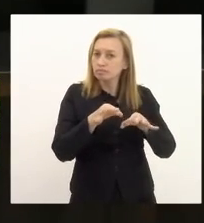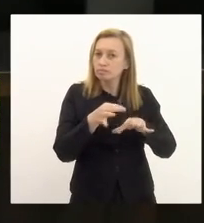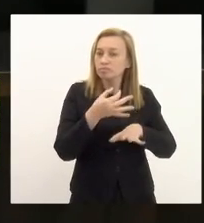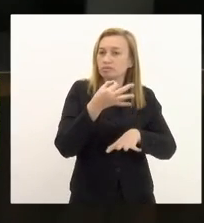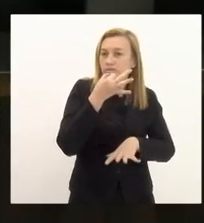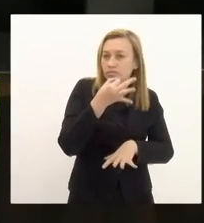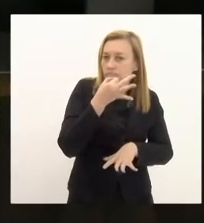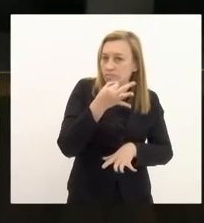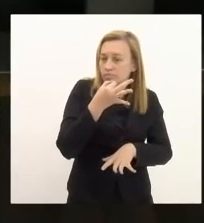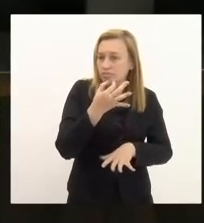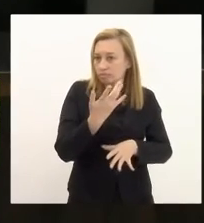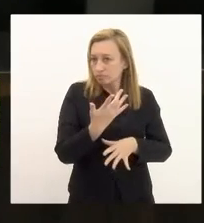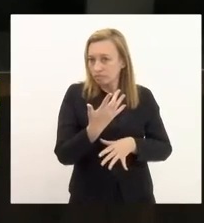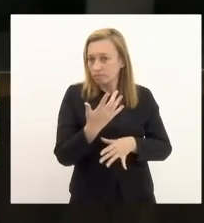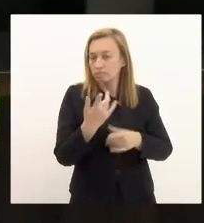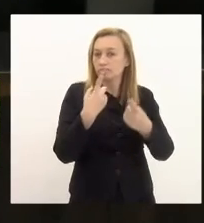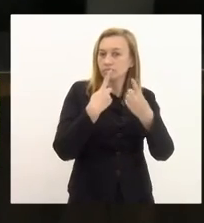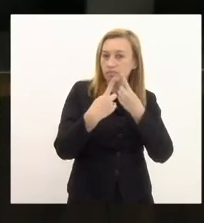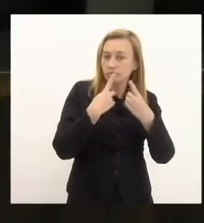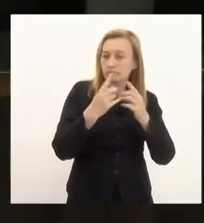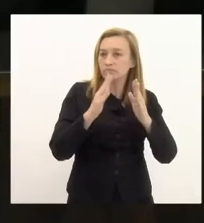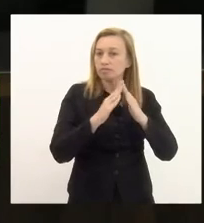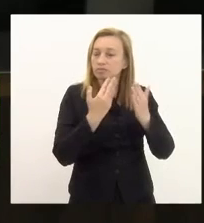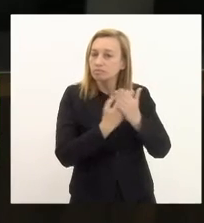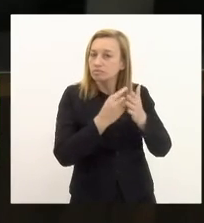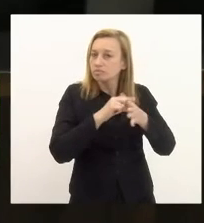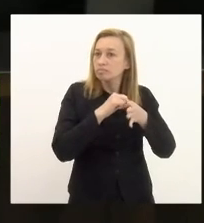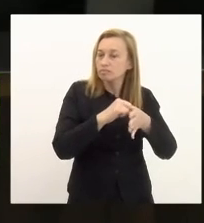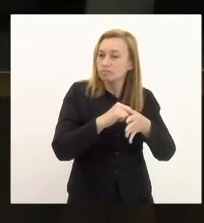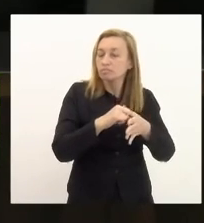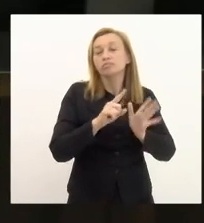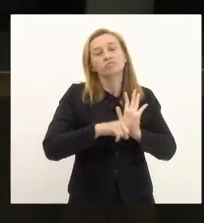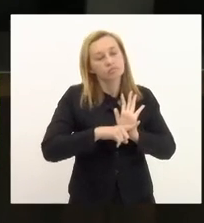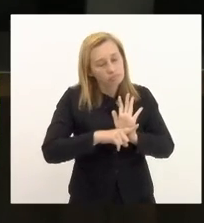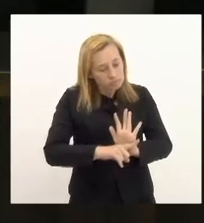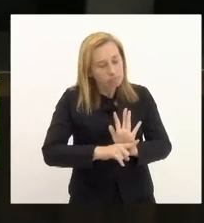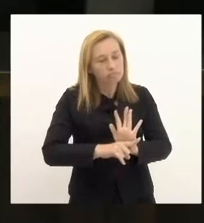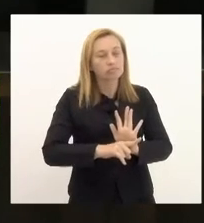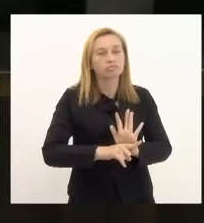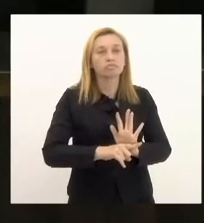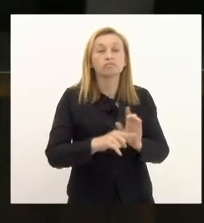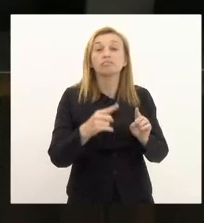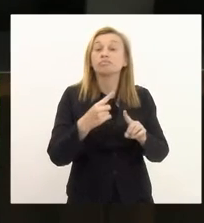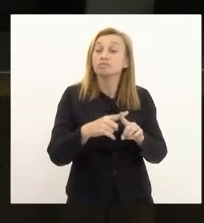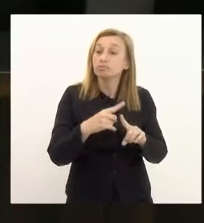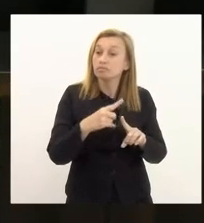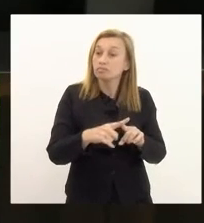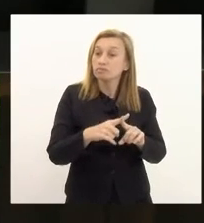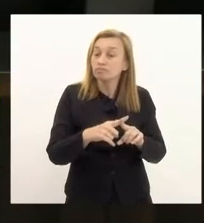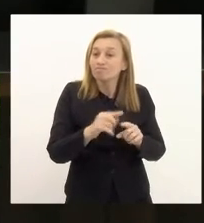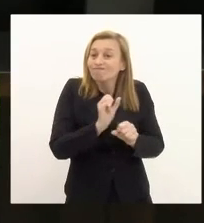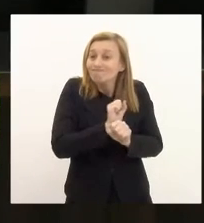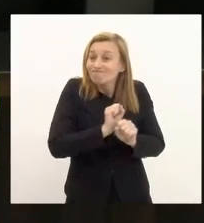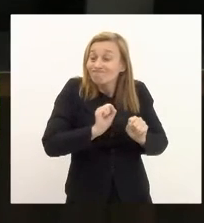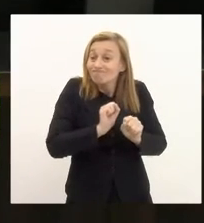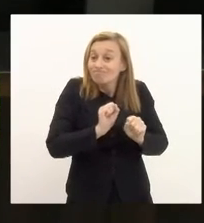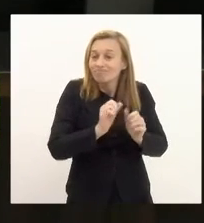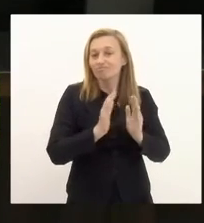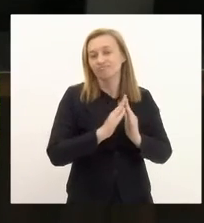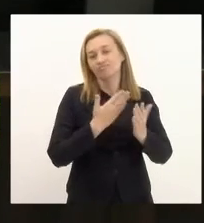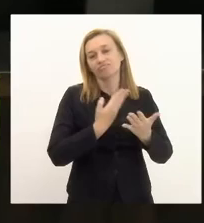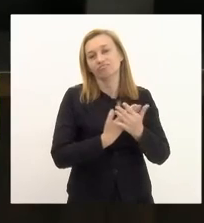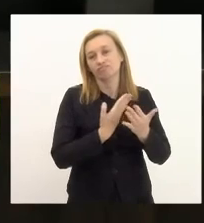sugestão de minuta para discussão no colégio Líder ajudaria muito porque fica impossível no